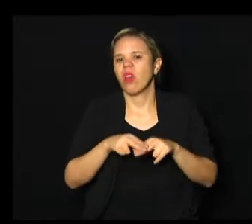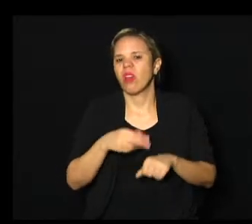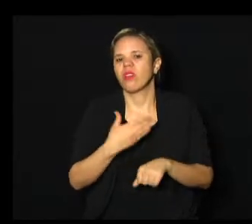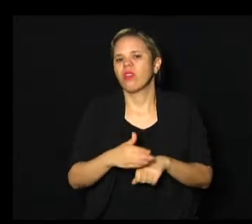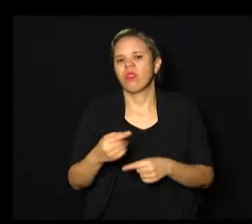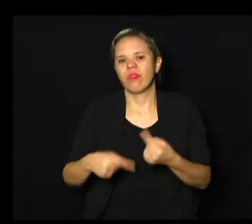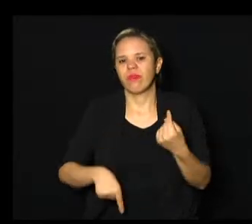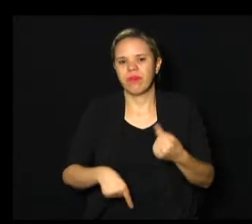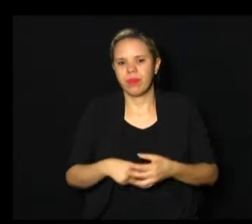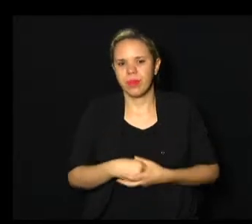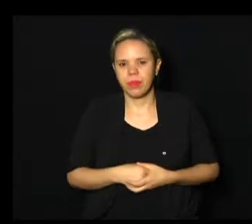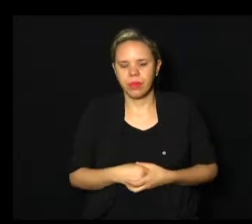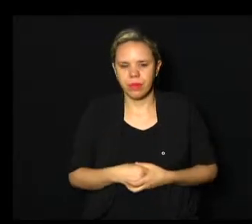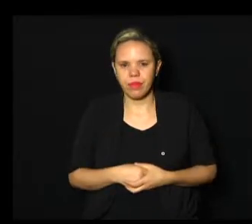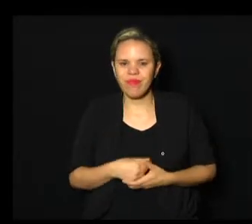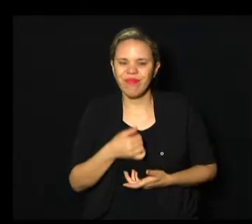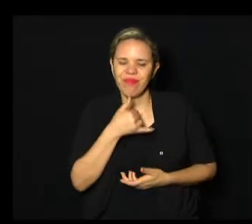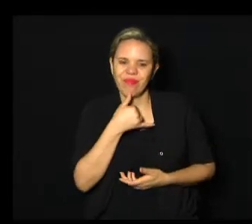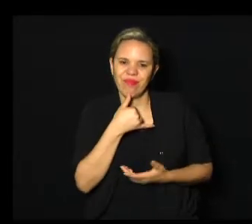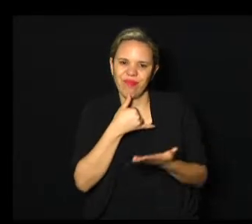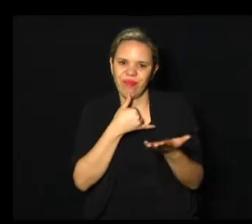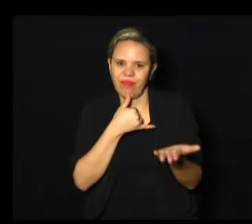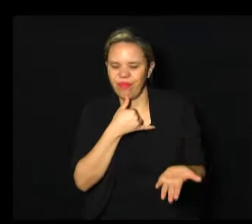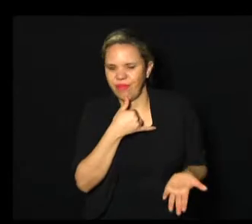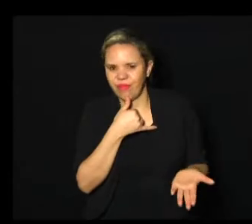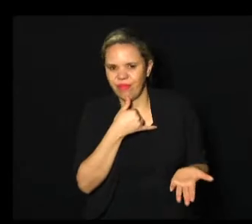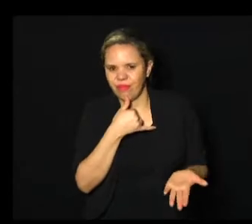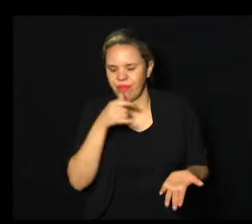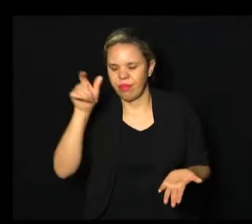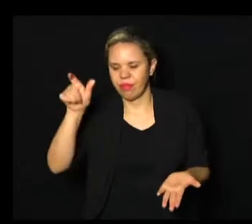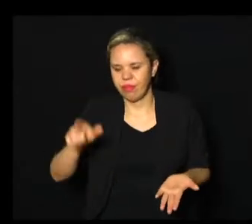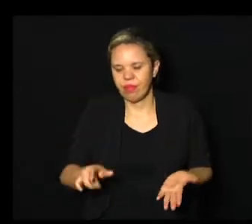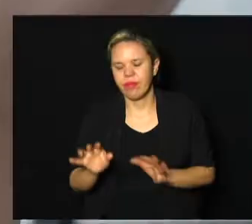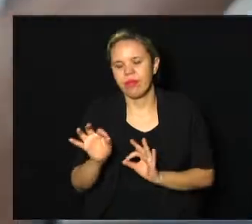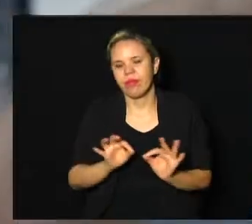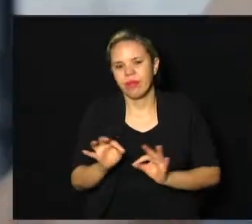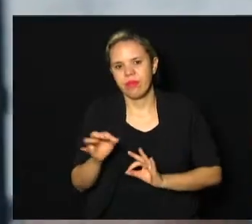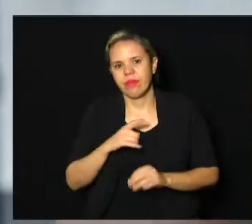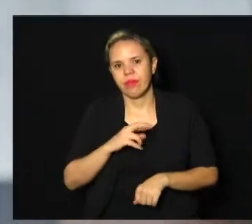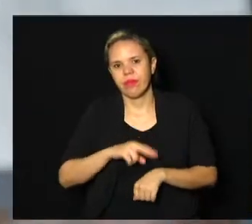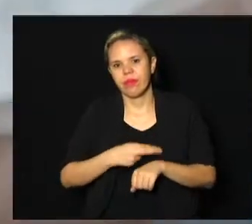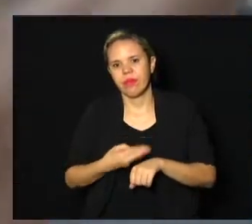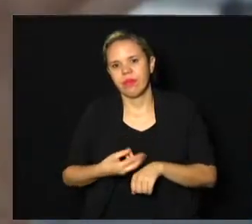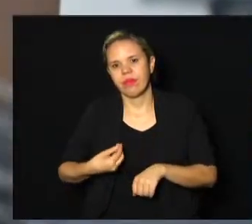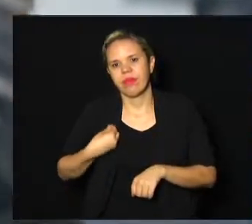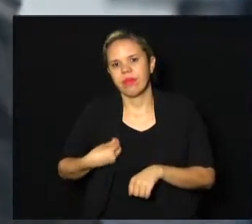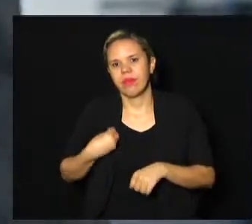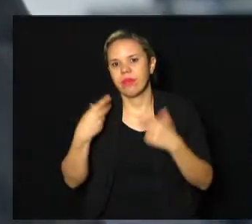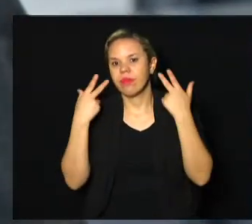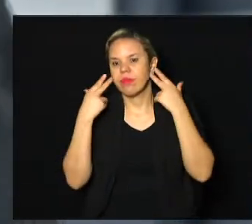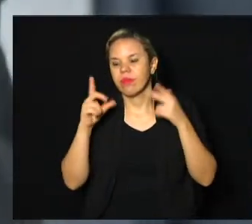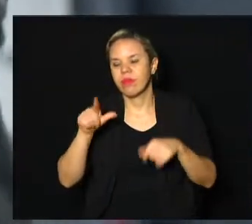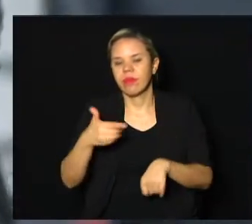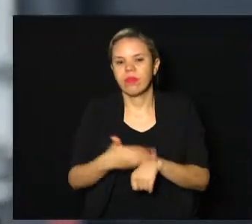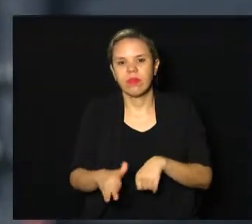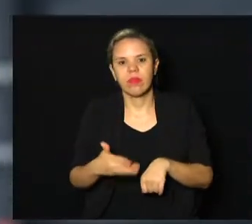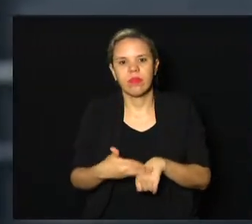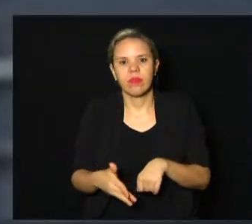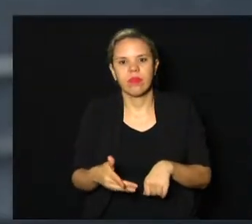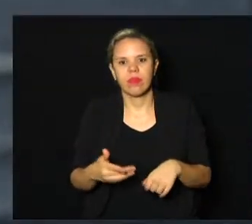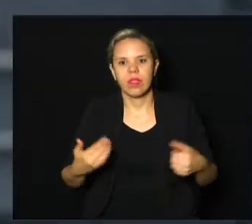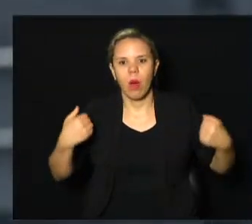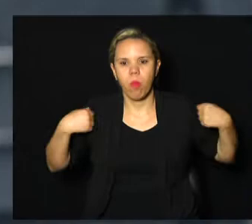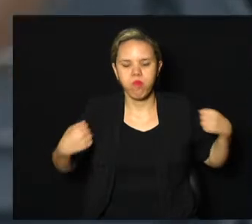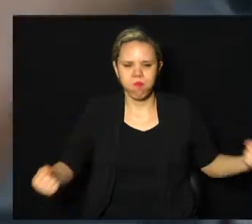é mais triste, né? Um pouco, né? Você fala, pô, a pessoa se organizou para ter uma rotina ativa, para treinar, para ficar com